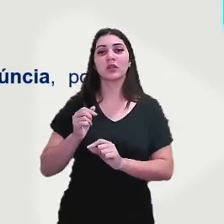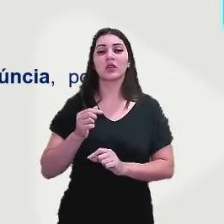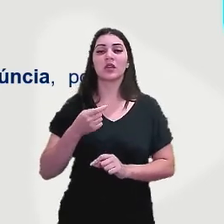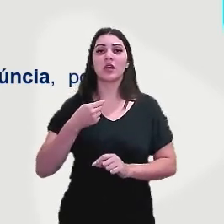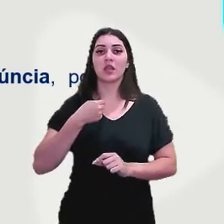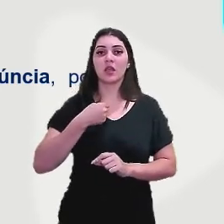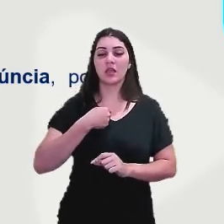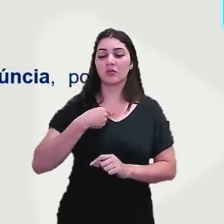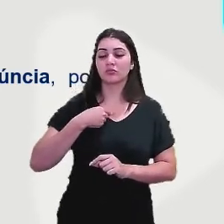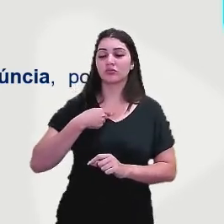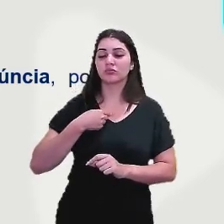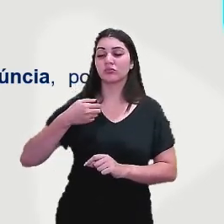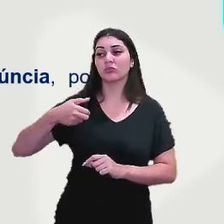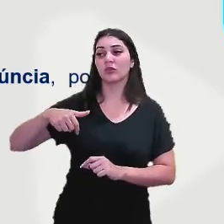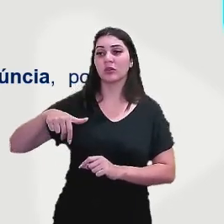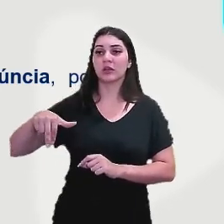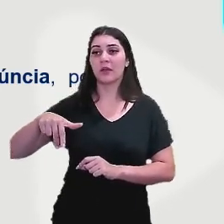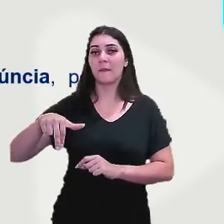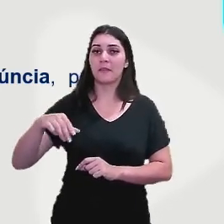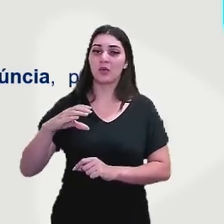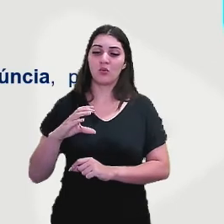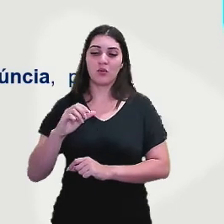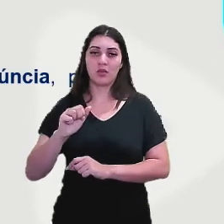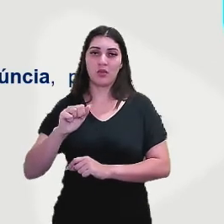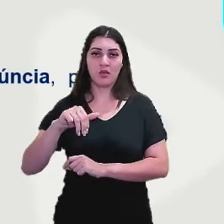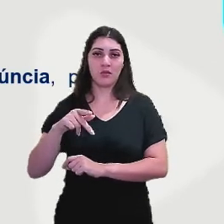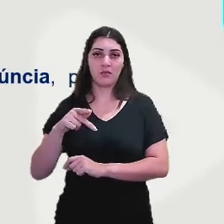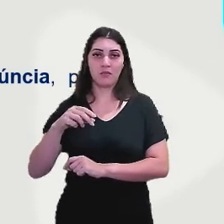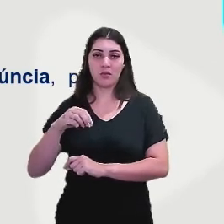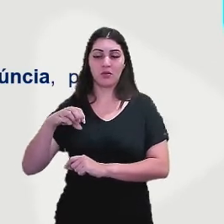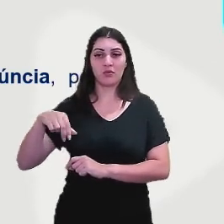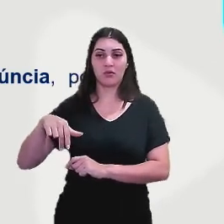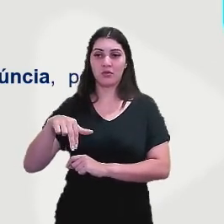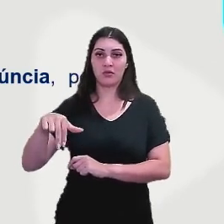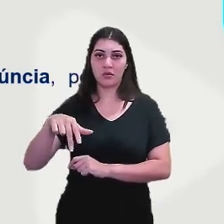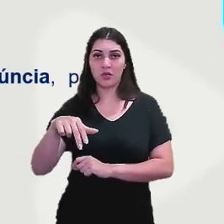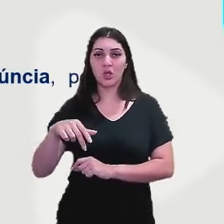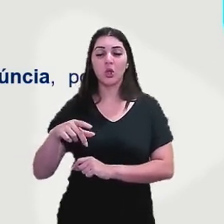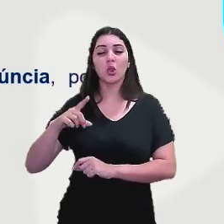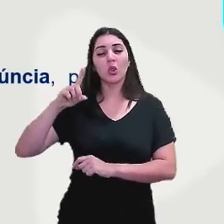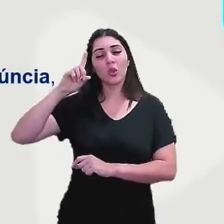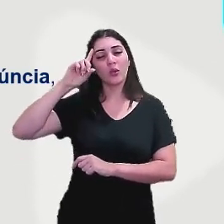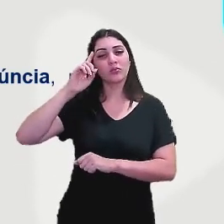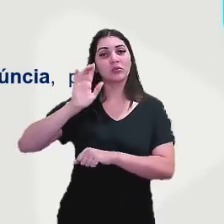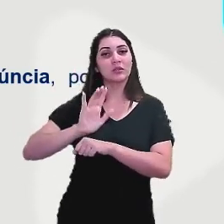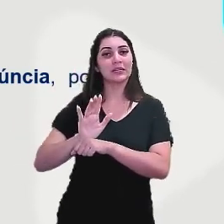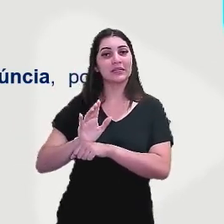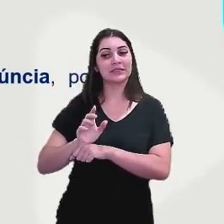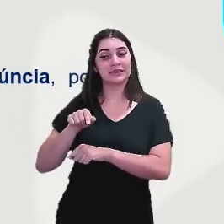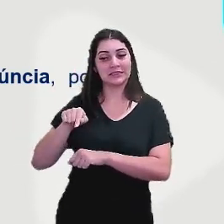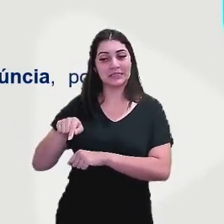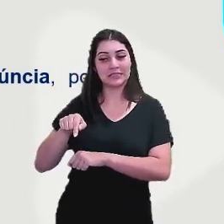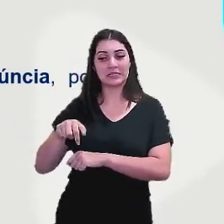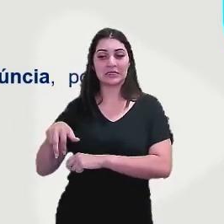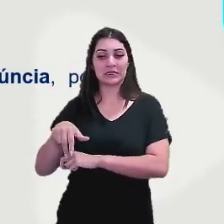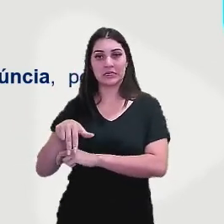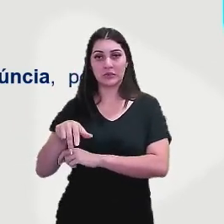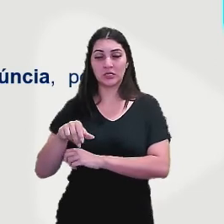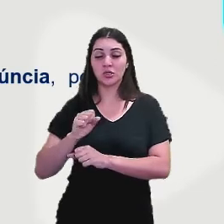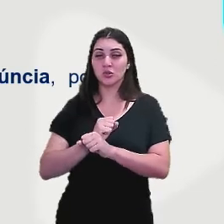caminho todas as tardes. Esse caminho é do verbo caminhar. Então, ele não é substantivo, ele é